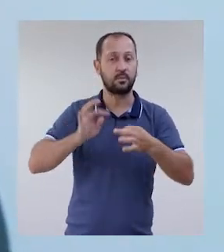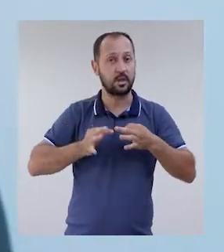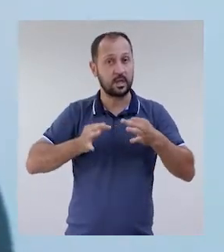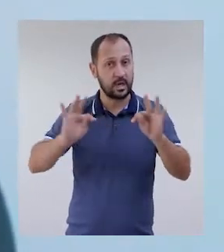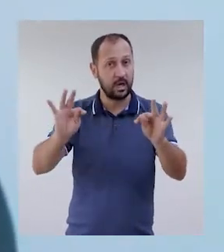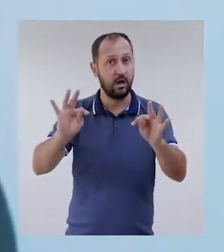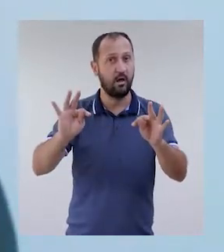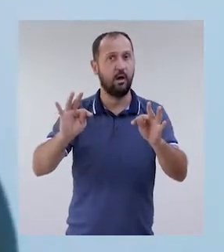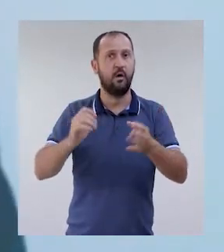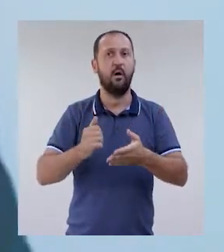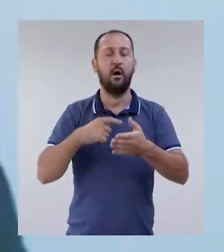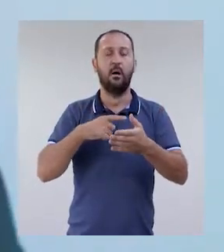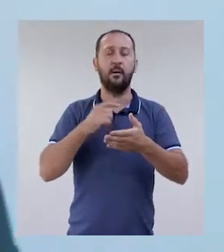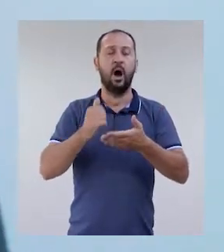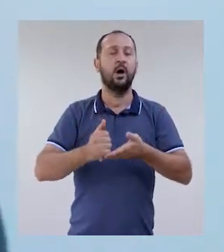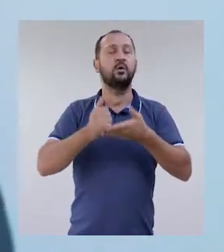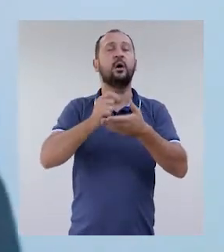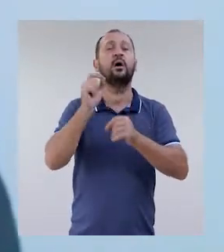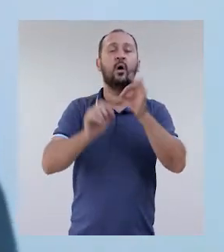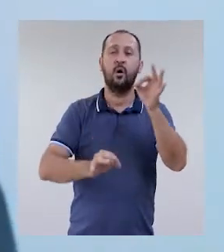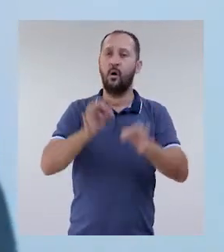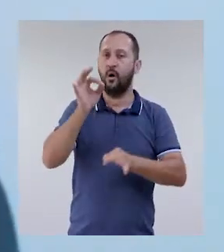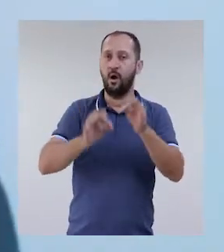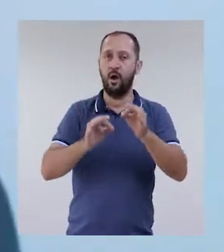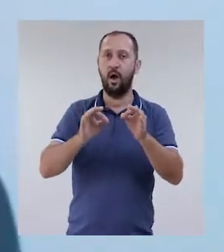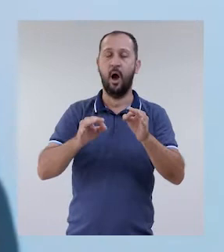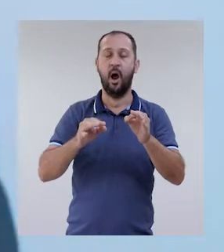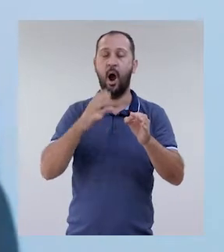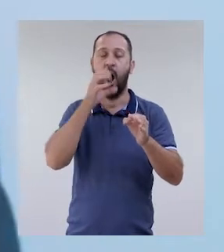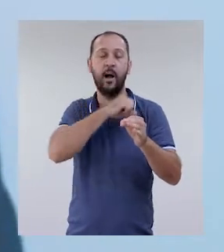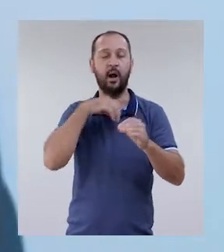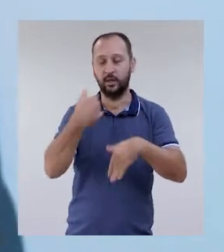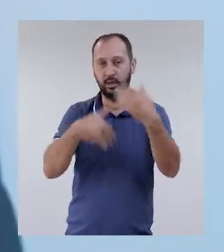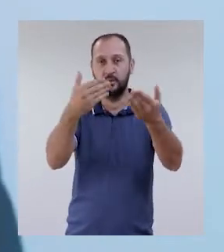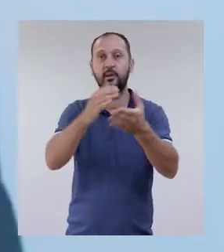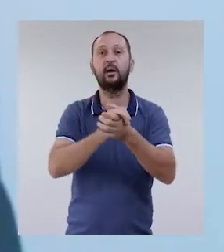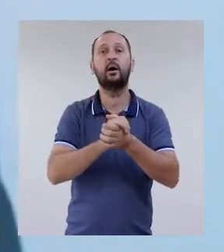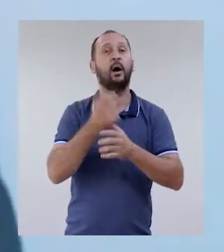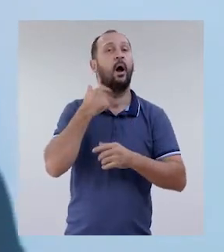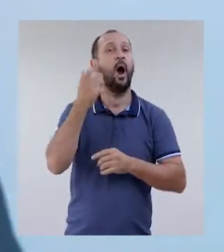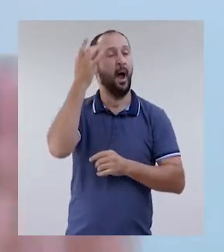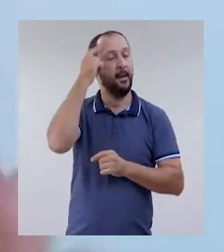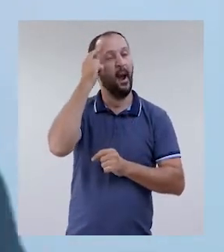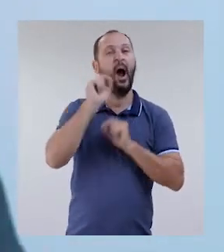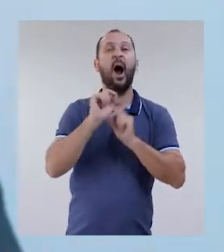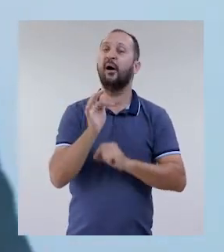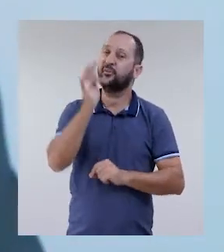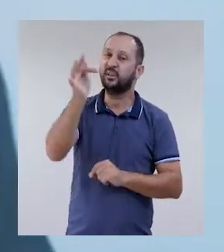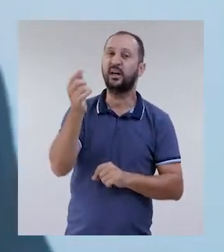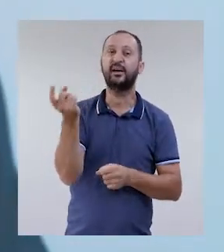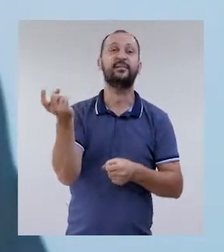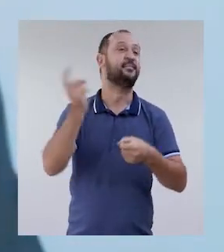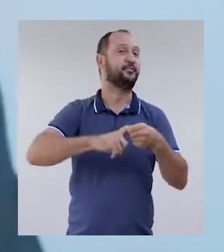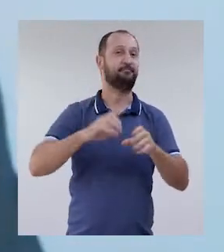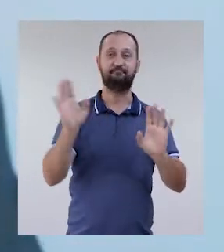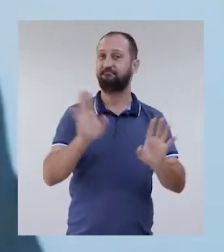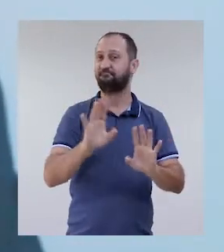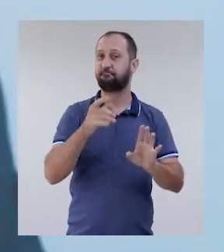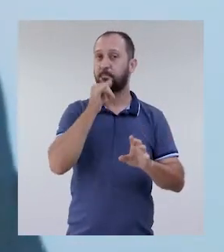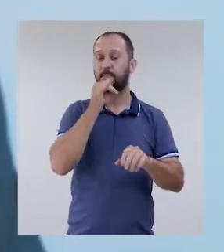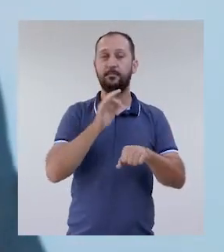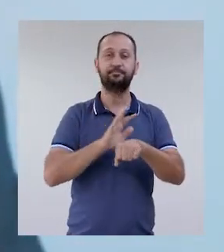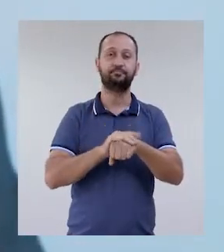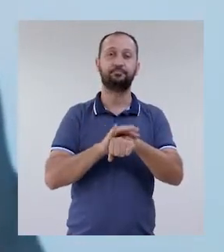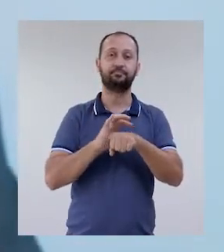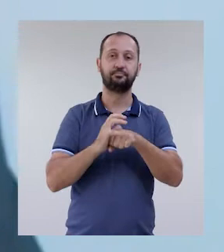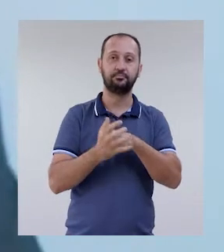tecnologia, para que o trabalho no judiciário ocorra, eu acho que isso é um caminho que não tem mais volta. Né? A